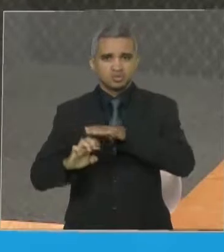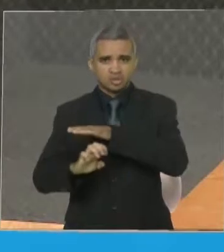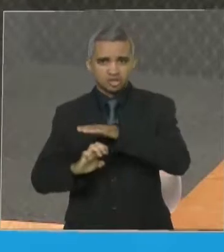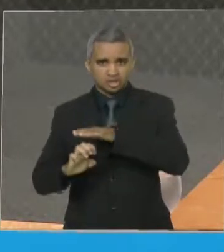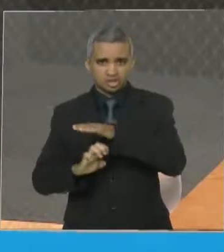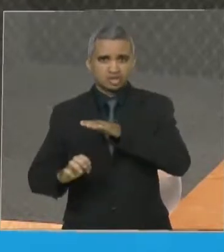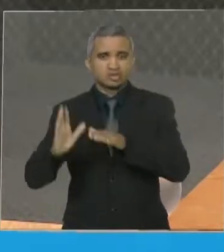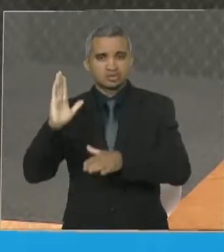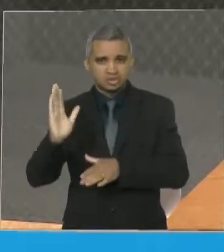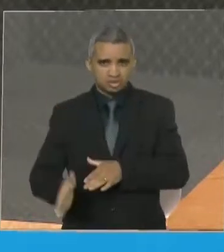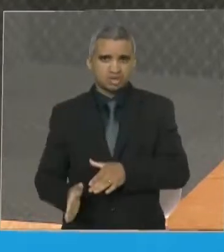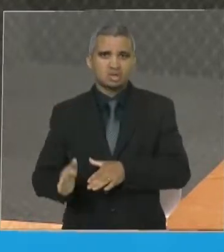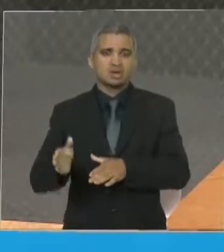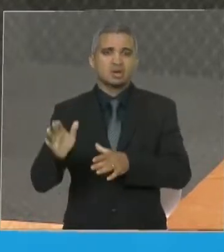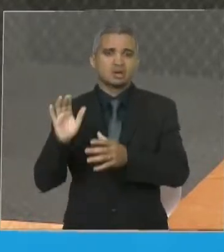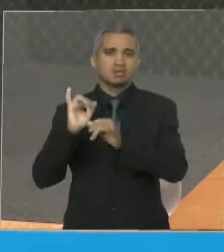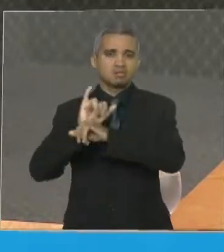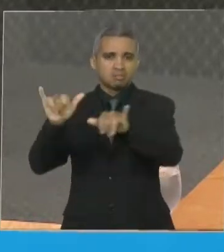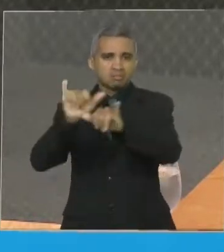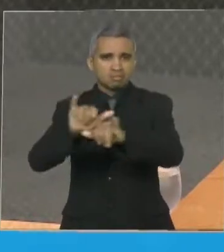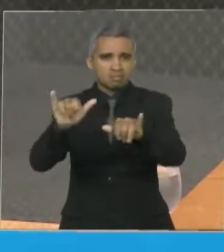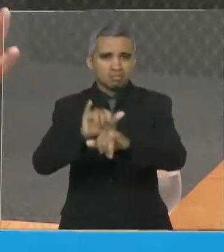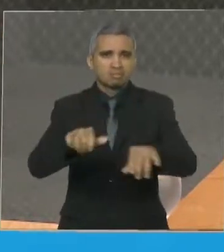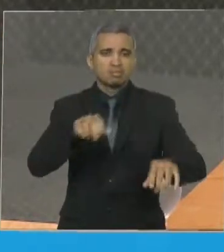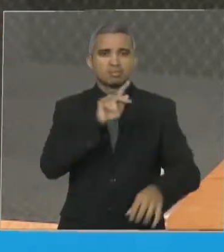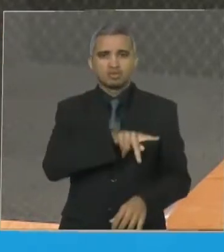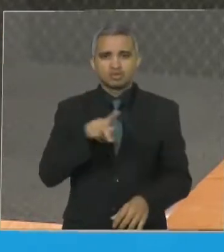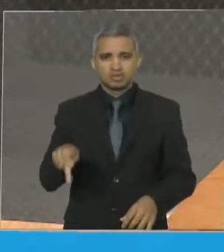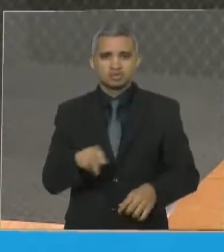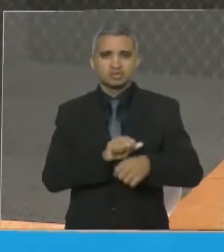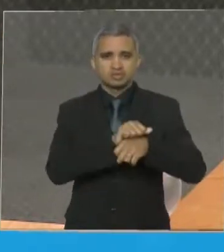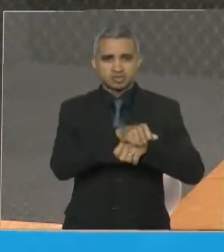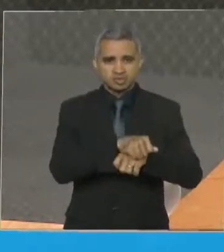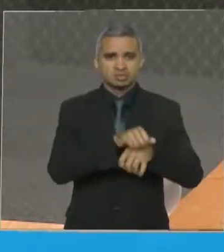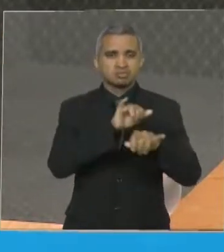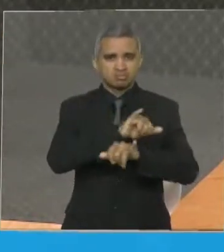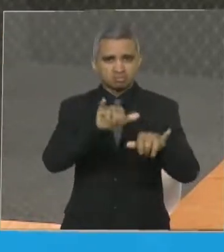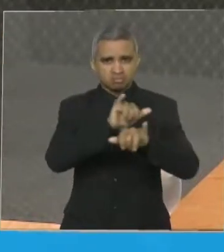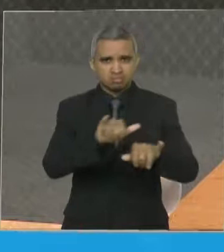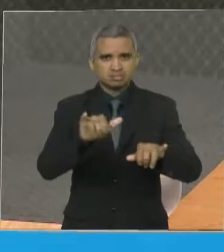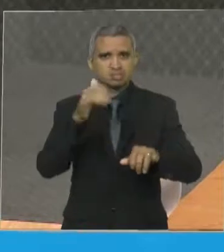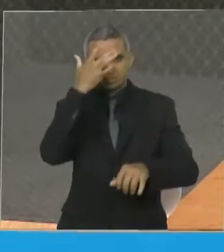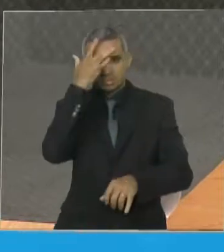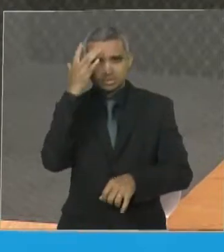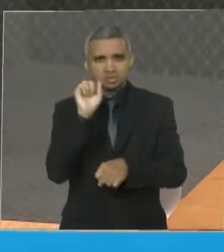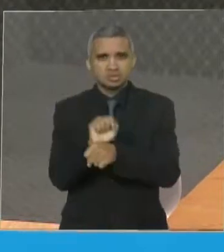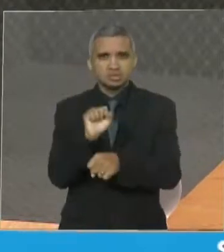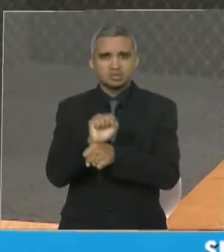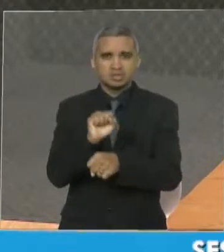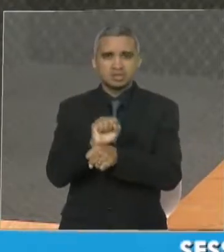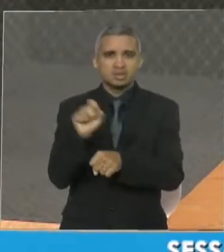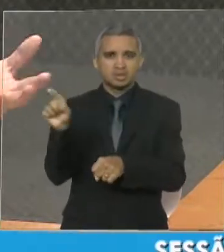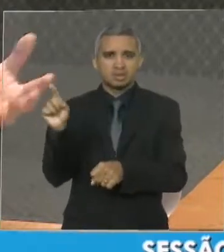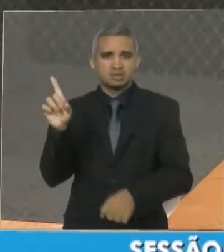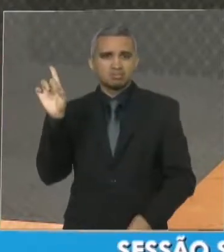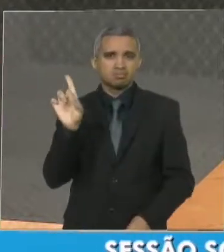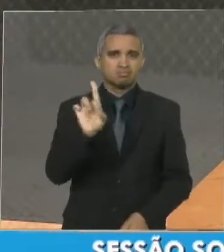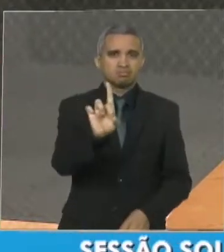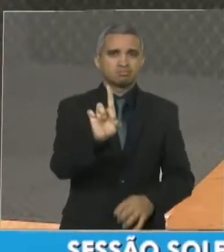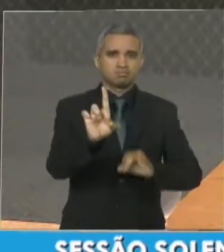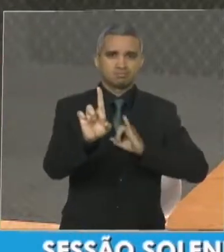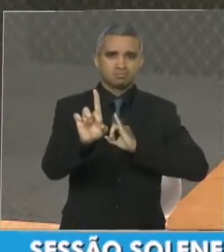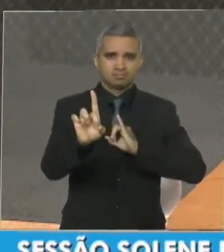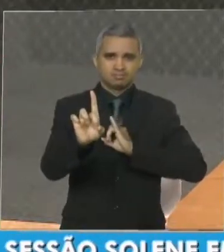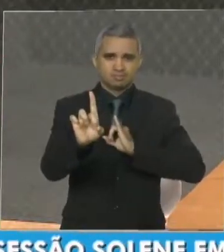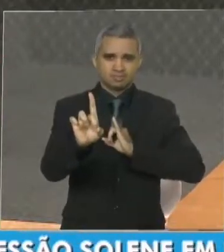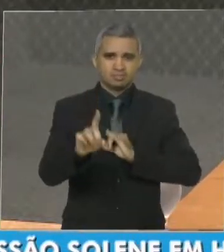produtores rurais, professores da universidade, todo mundo para receber o embaixador. E Esses 70